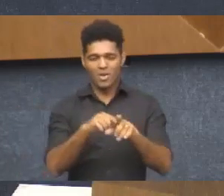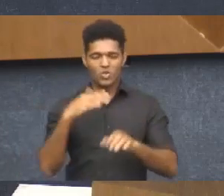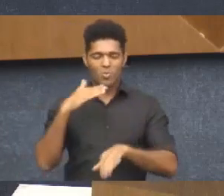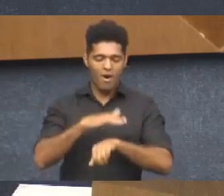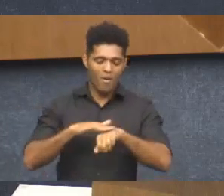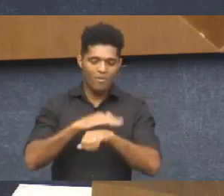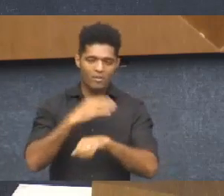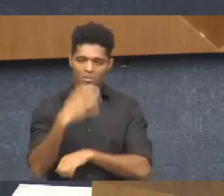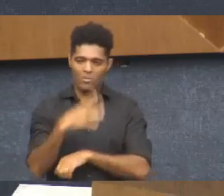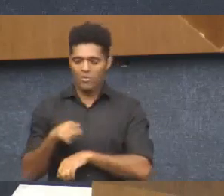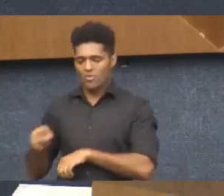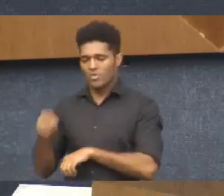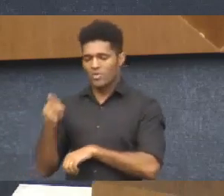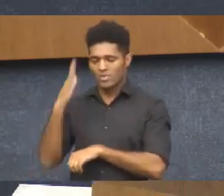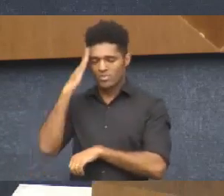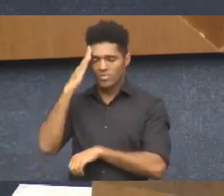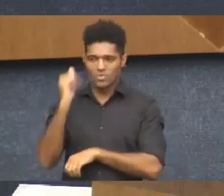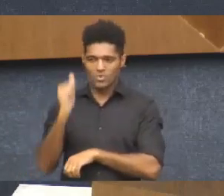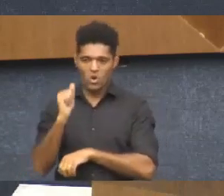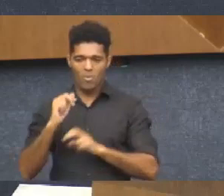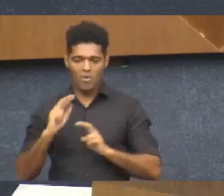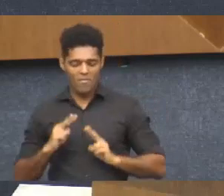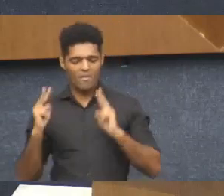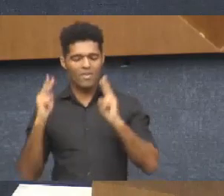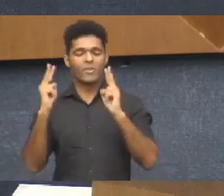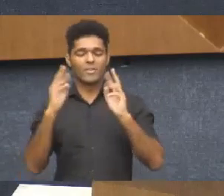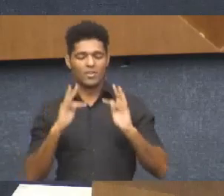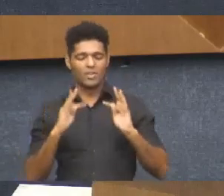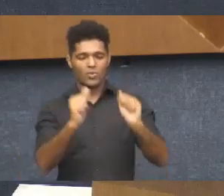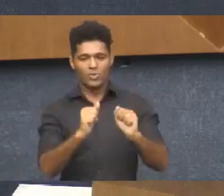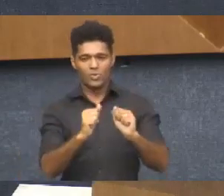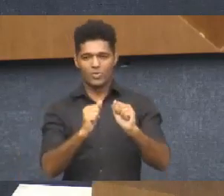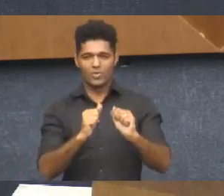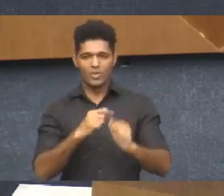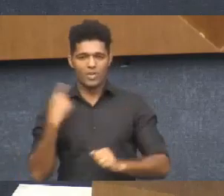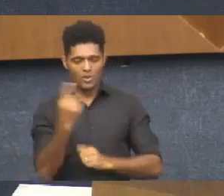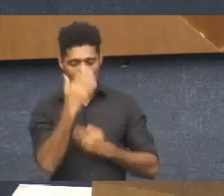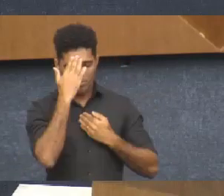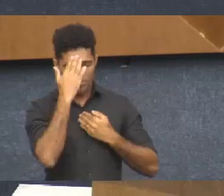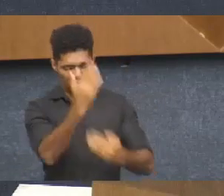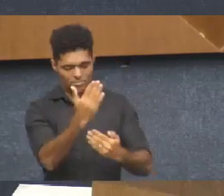soube valorizar isso tudo, e nós ficamos muito agradecidos por isso.